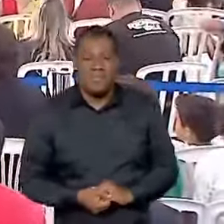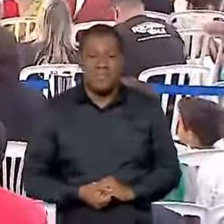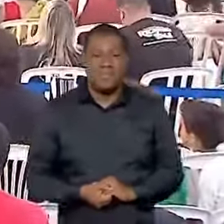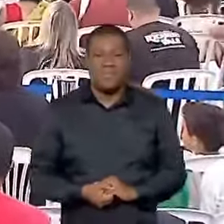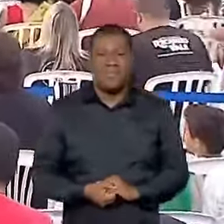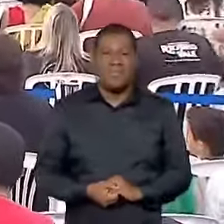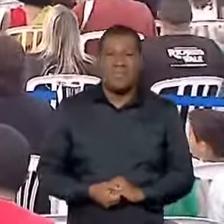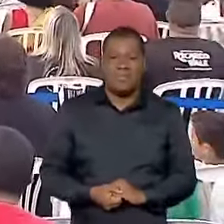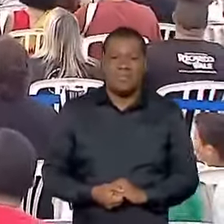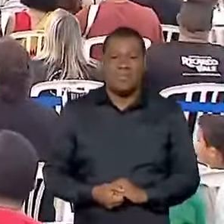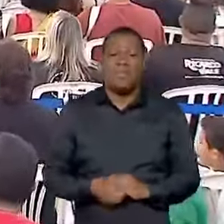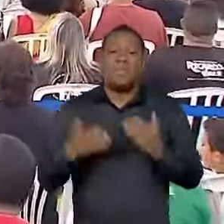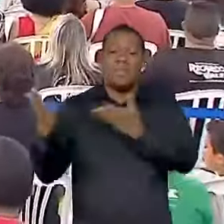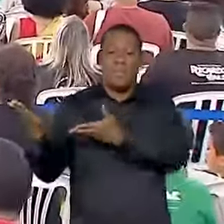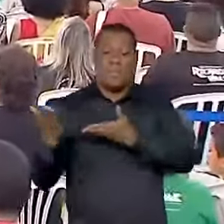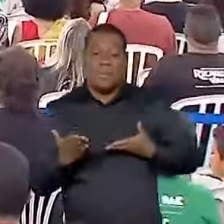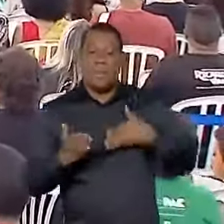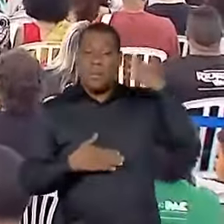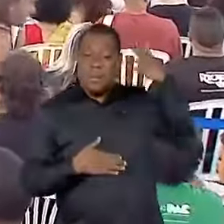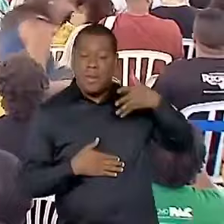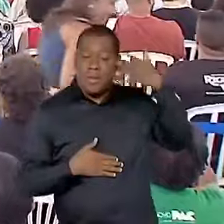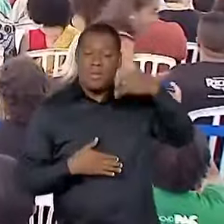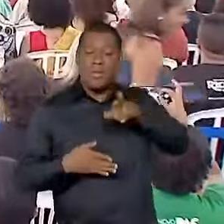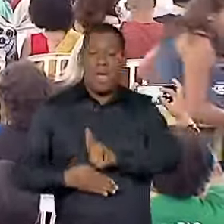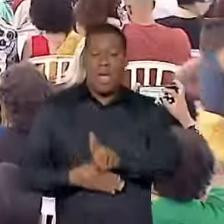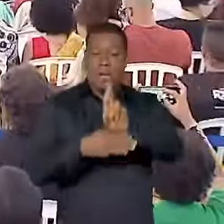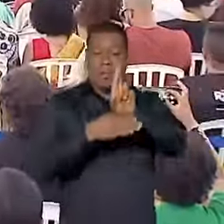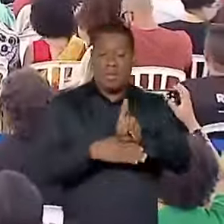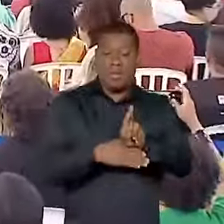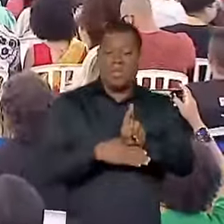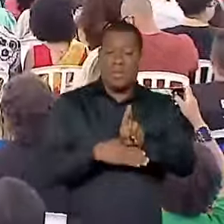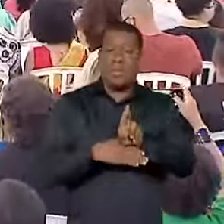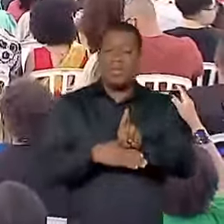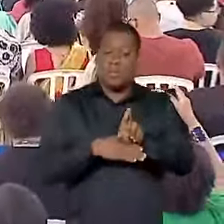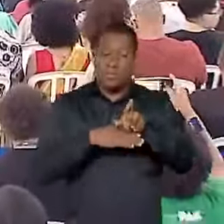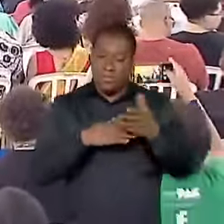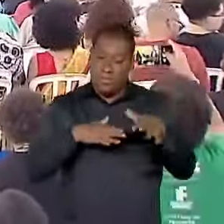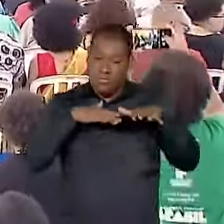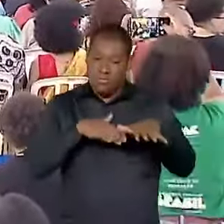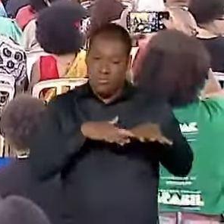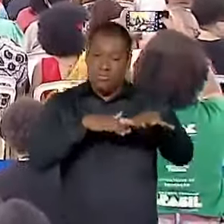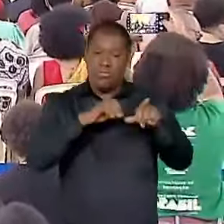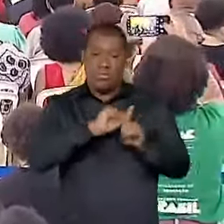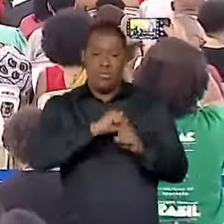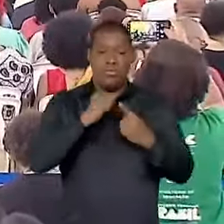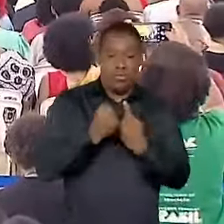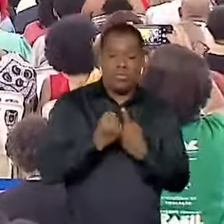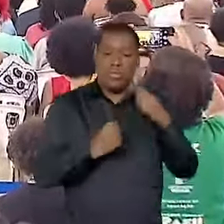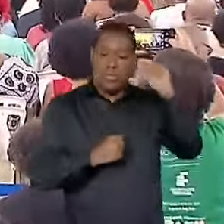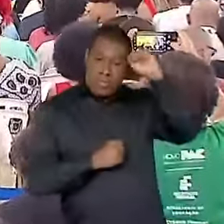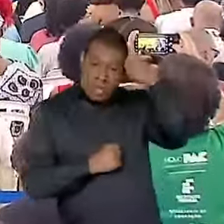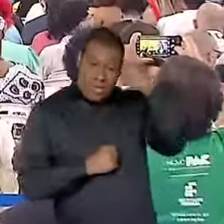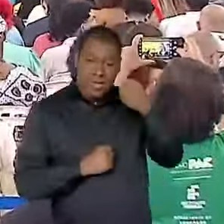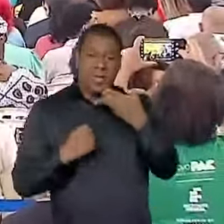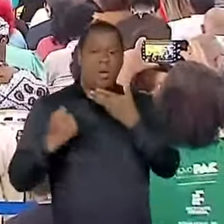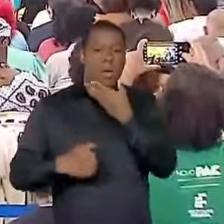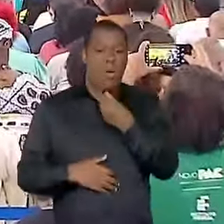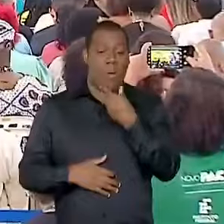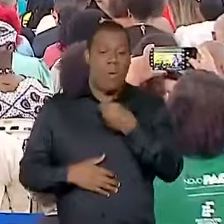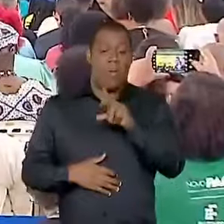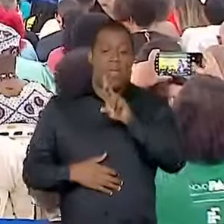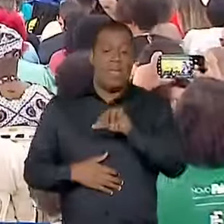Muito bem, convida-se a fazer uso da palavra o representante dos movimentos sociais negros da juventude de Terreiros, Ricardo